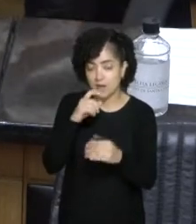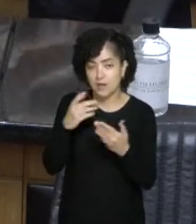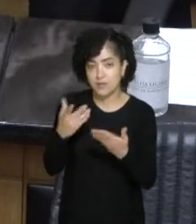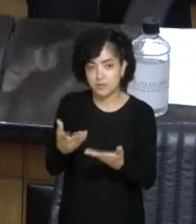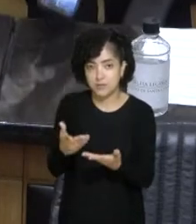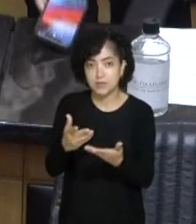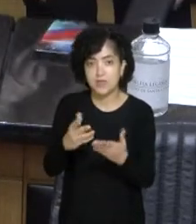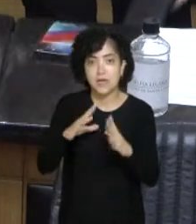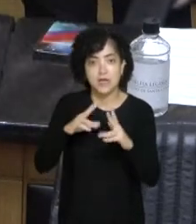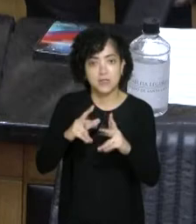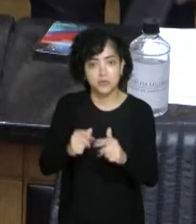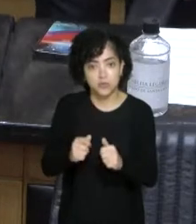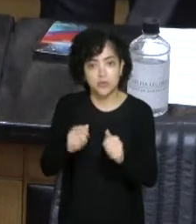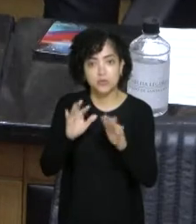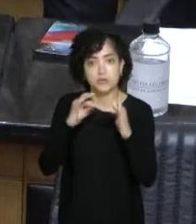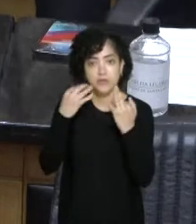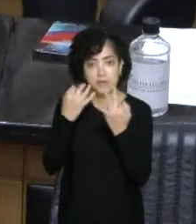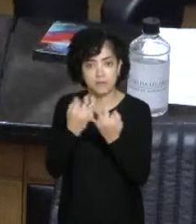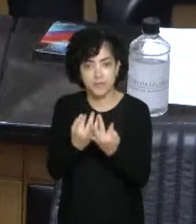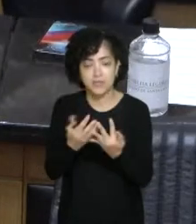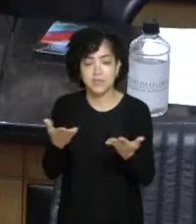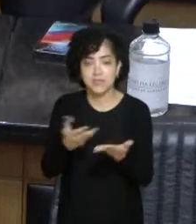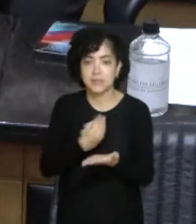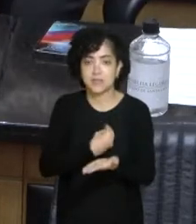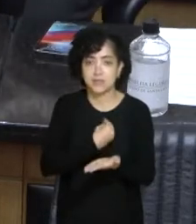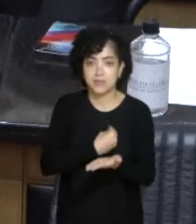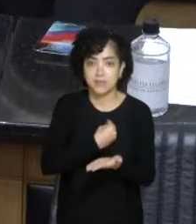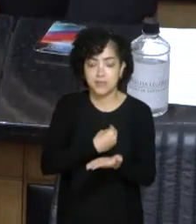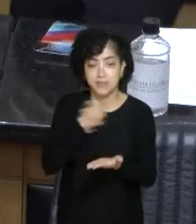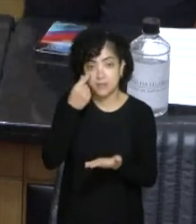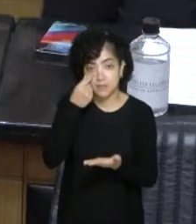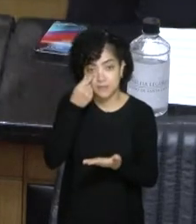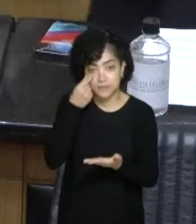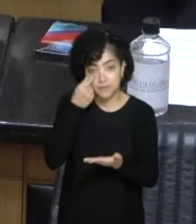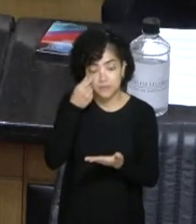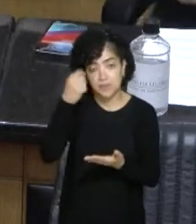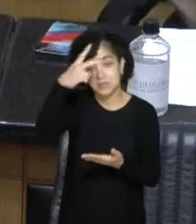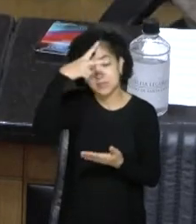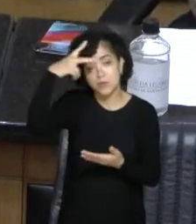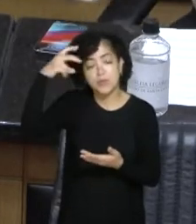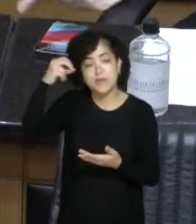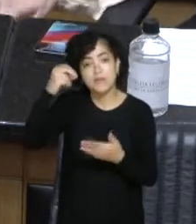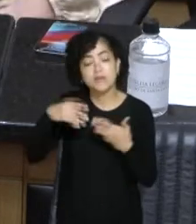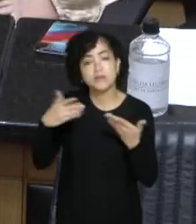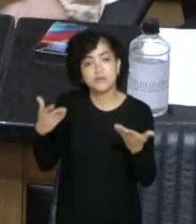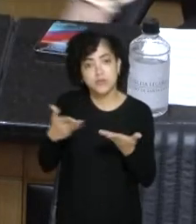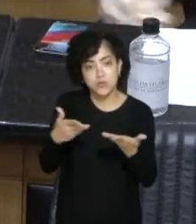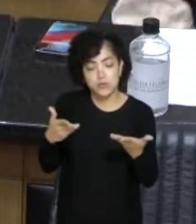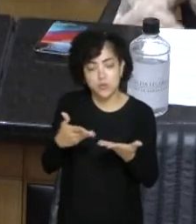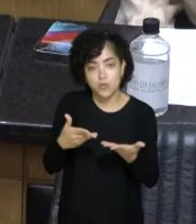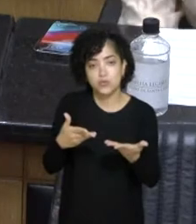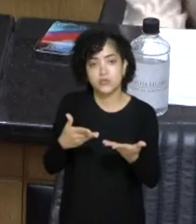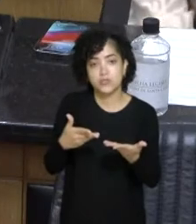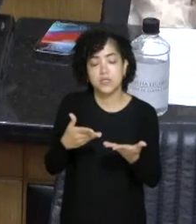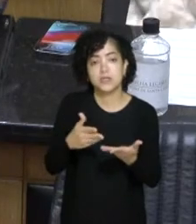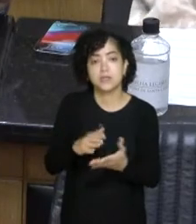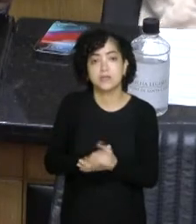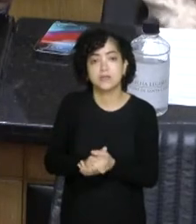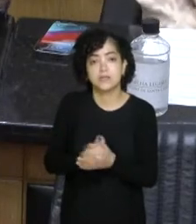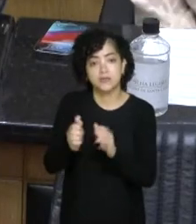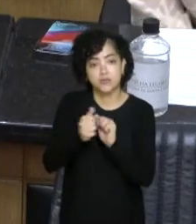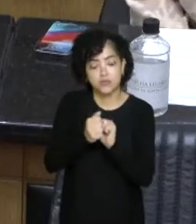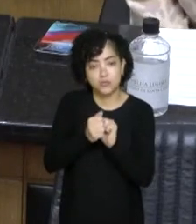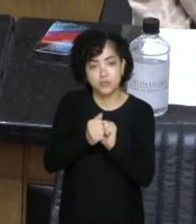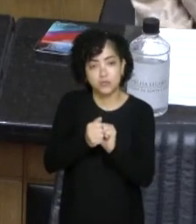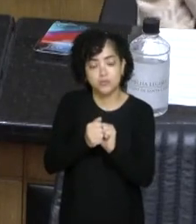saudar a todos os seus familiares que estão aqui. São vários prefeitos também que os acompanham, em nome do NOI e do